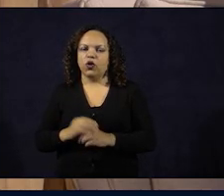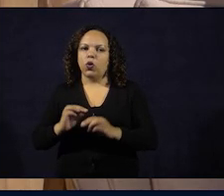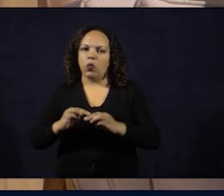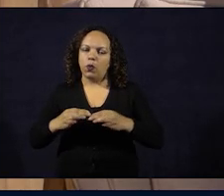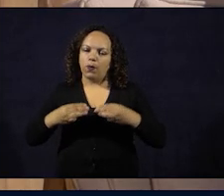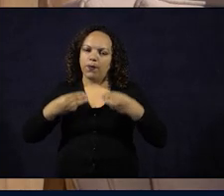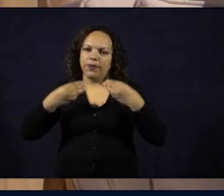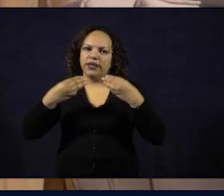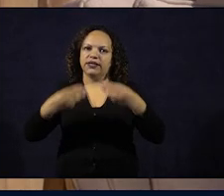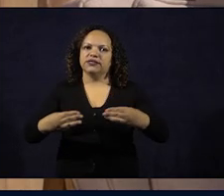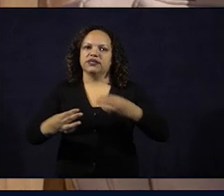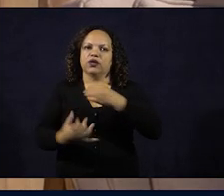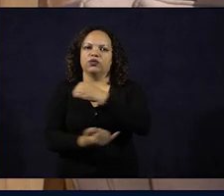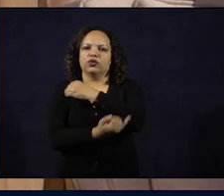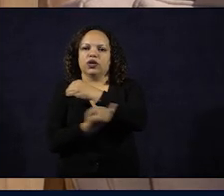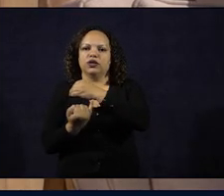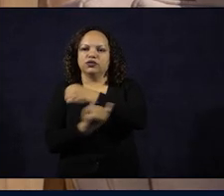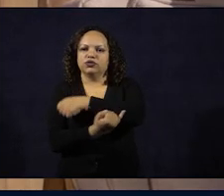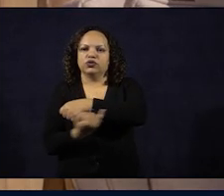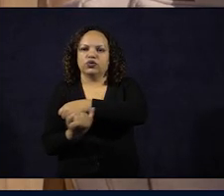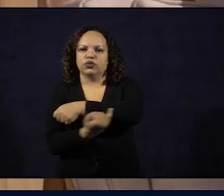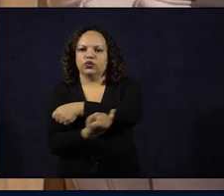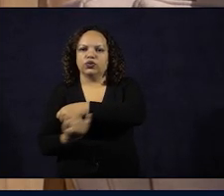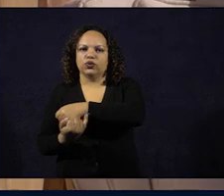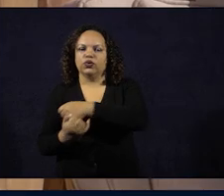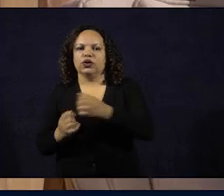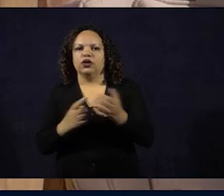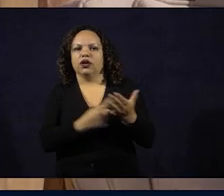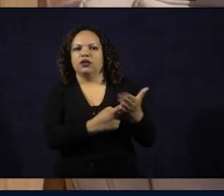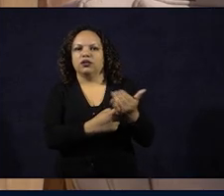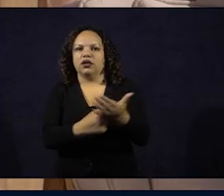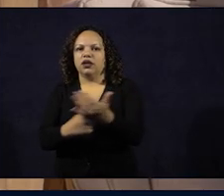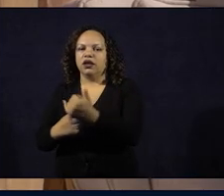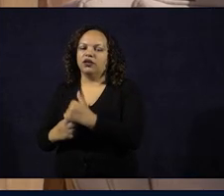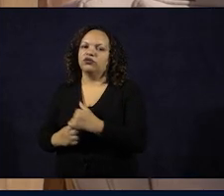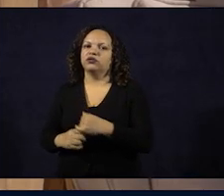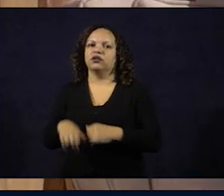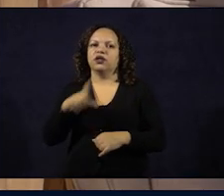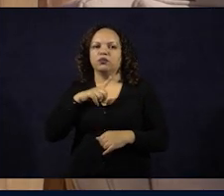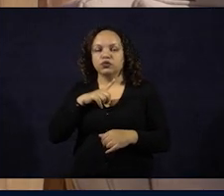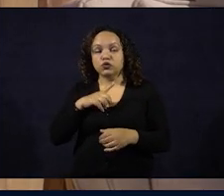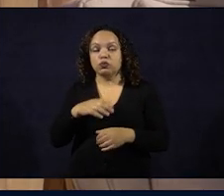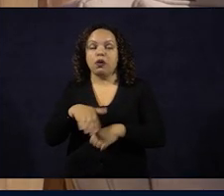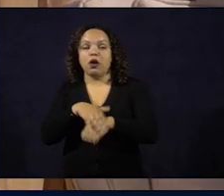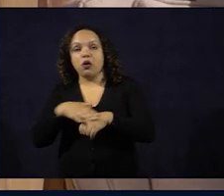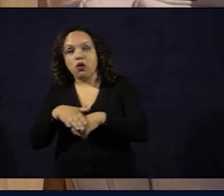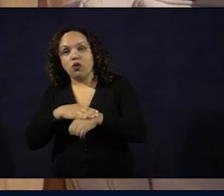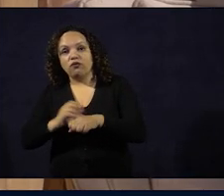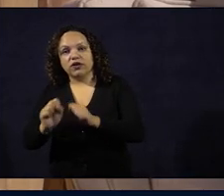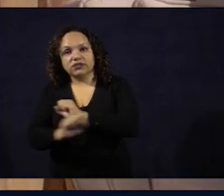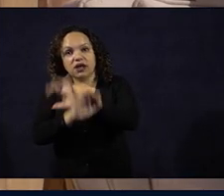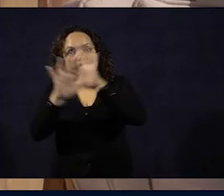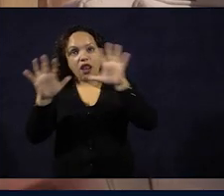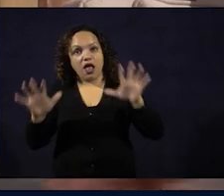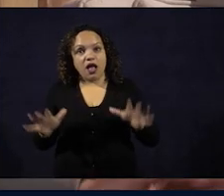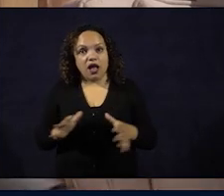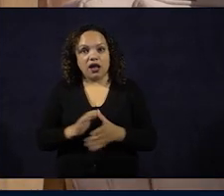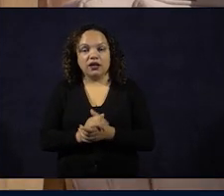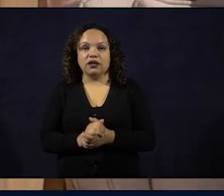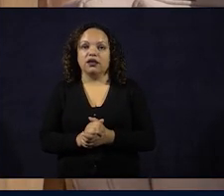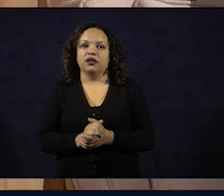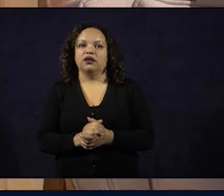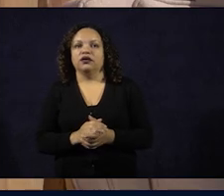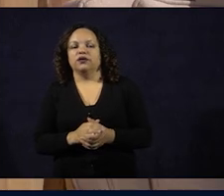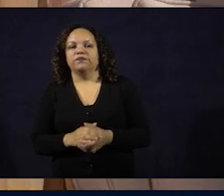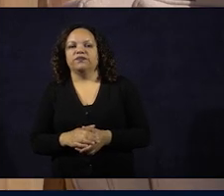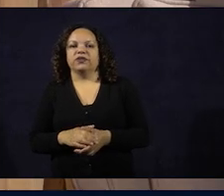Ministério da Infraestrutura técnico, onde a gente tem ali um diálogo franco com o setor privado. Né? Não é poucas vezes que a gente recebe o setor